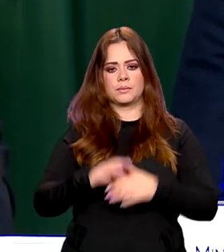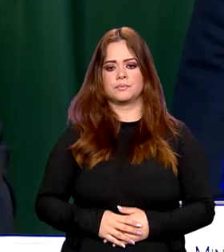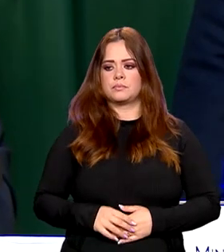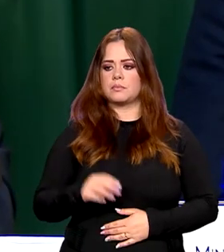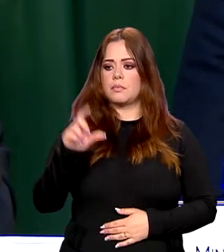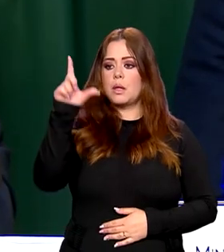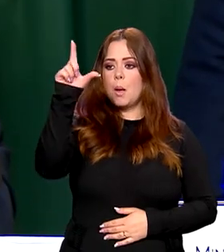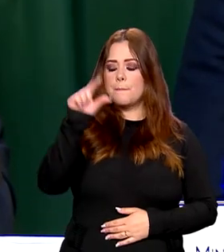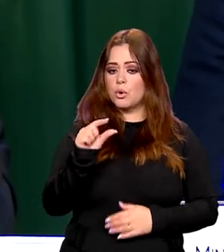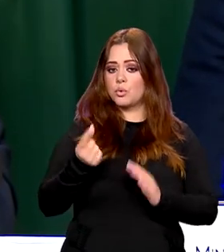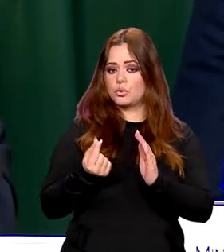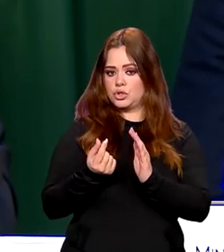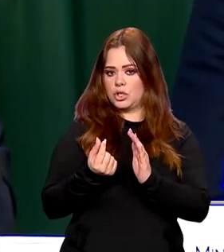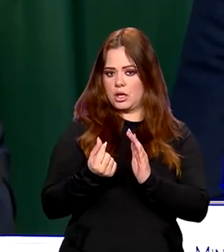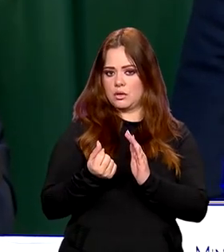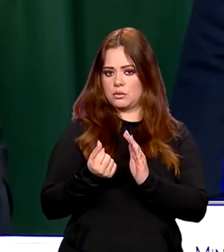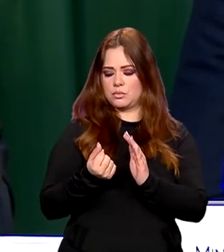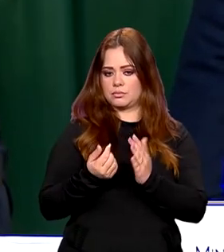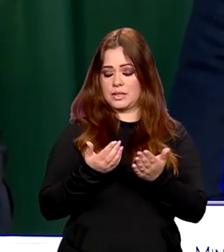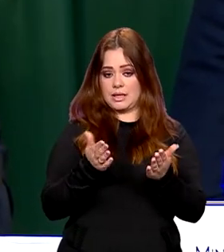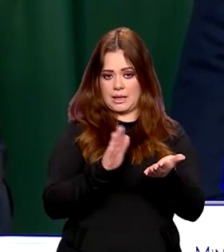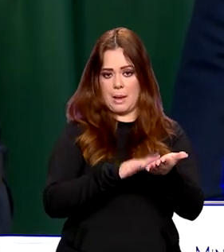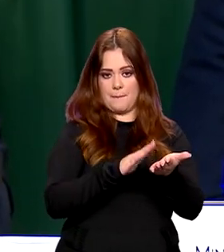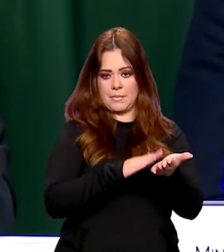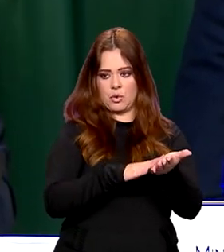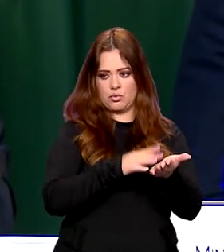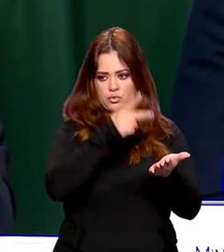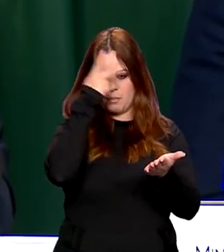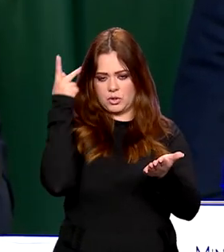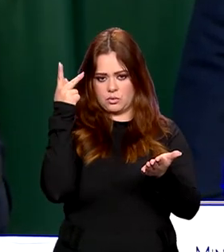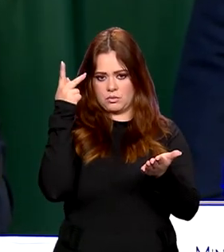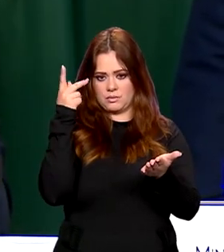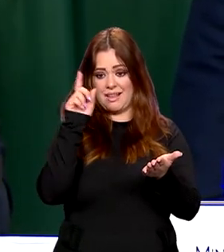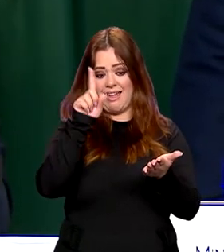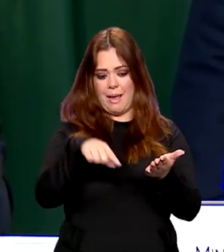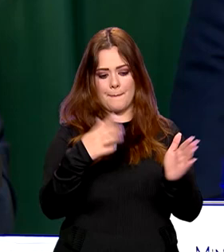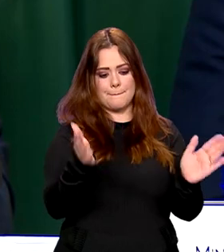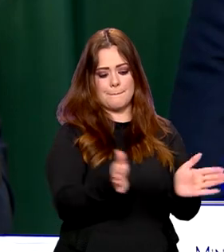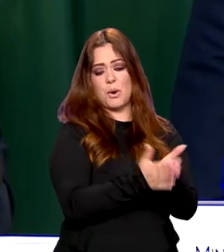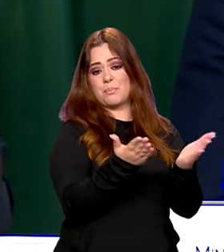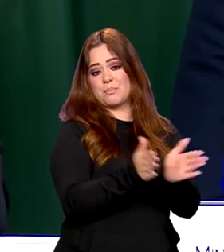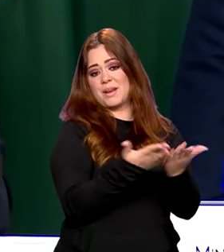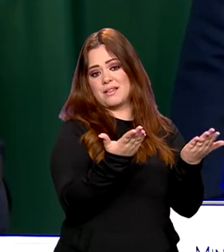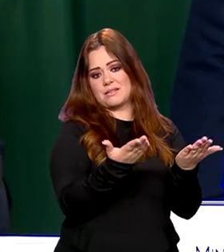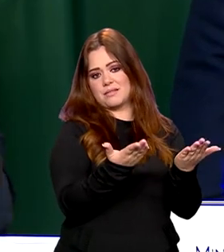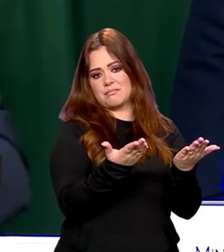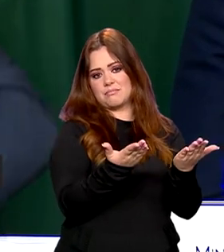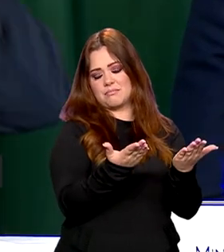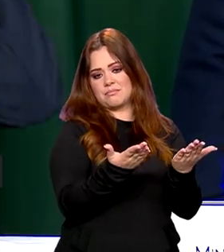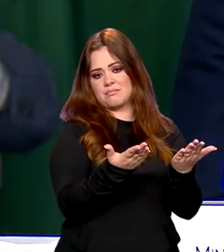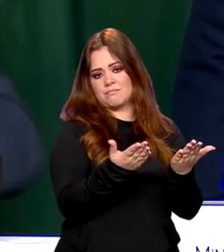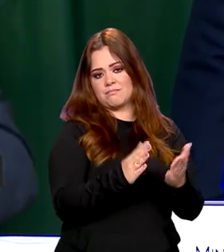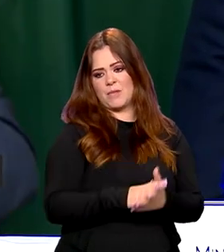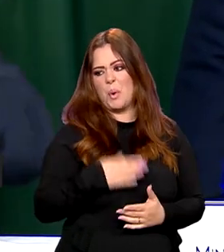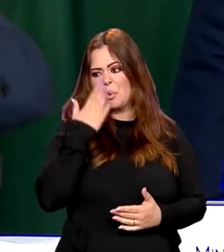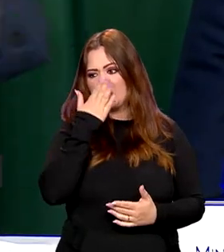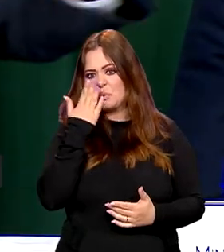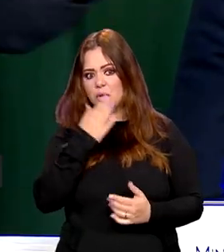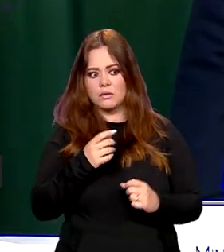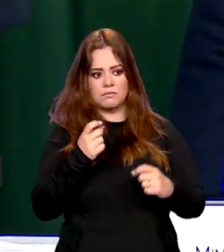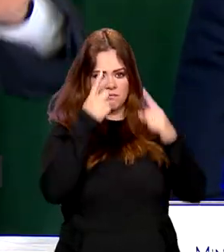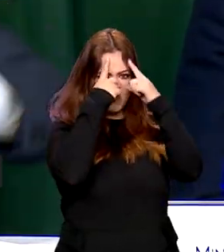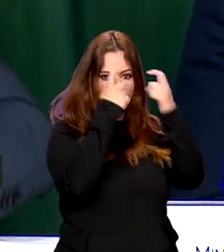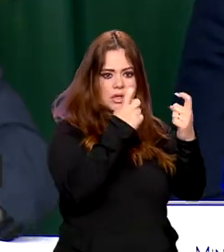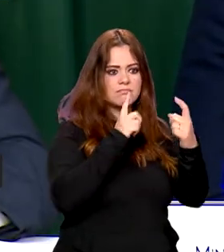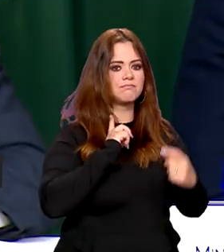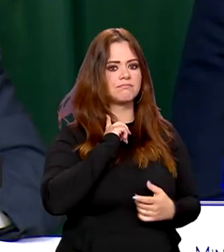de muitos significa pobreza, significa miséria, significa prostituição, significa violência, é o que nós